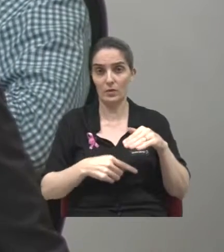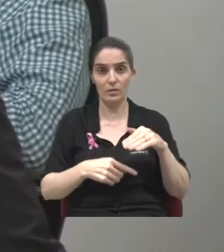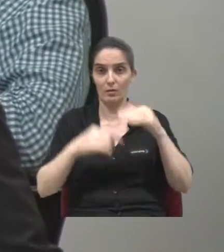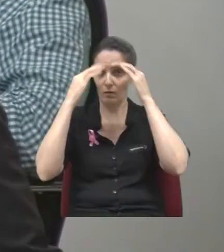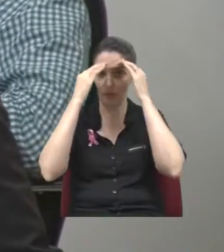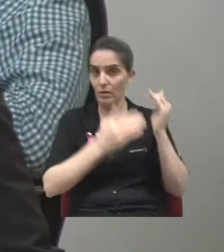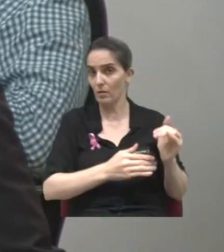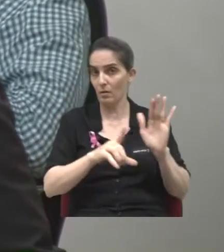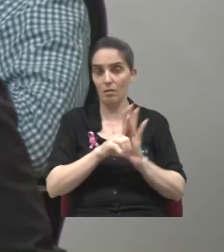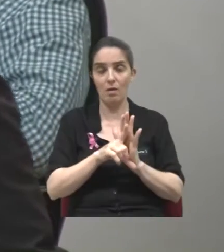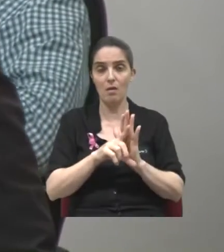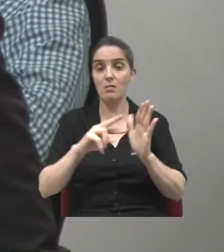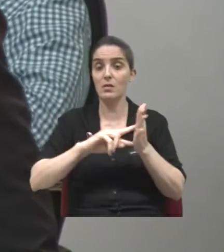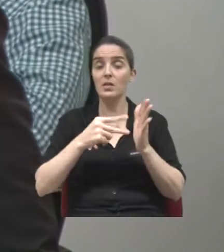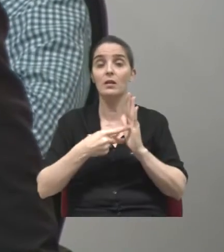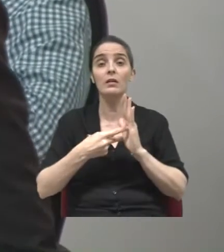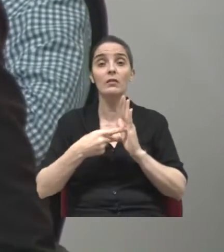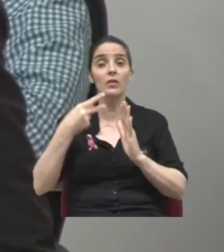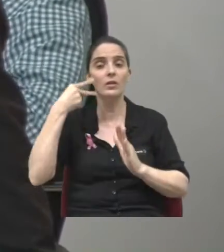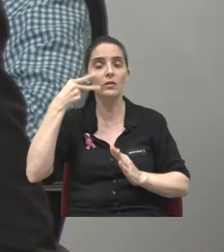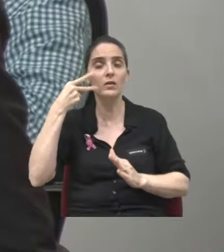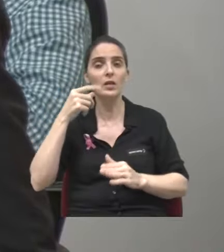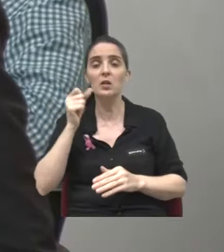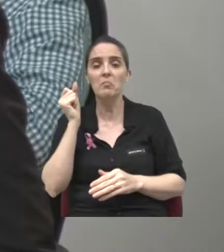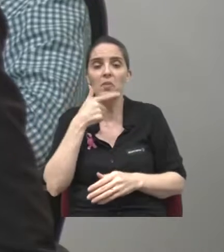sarro dos representantes do povo.